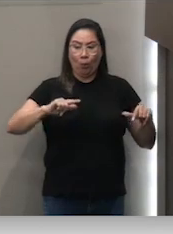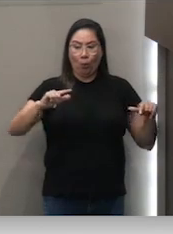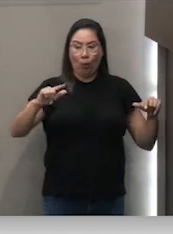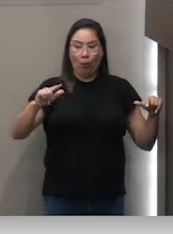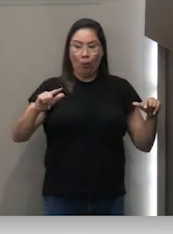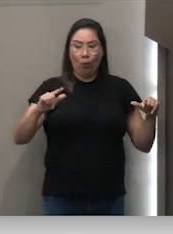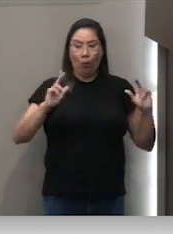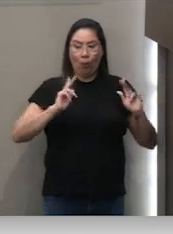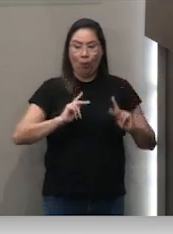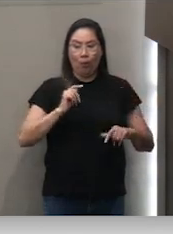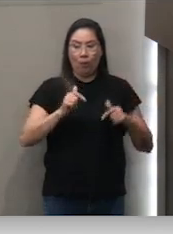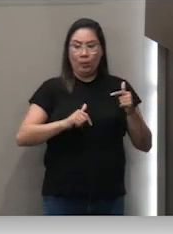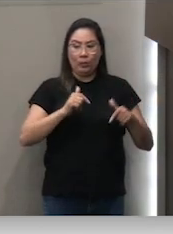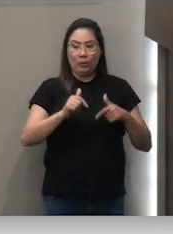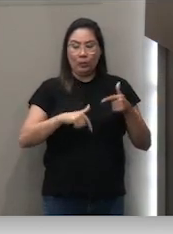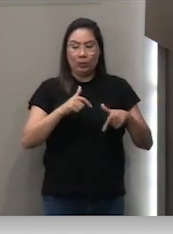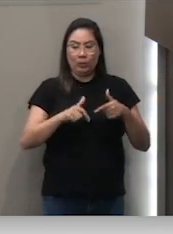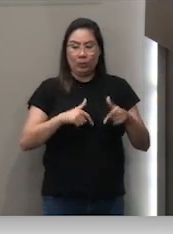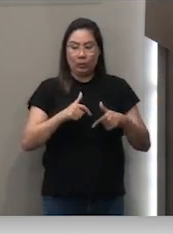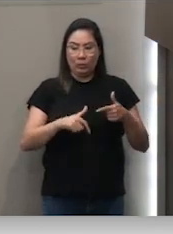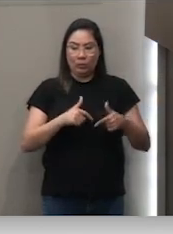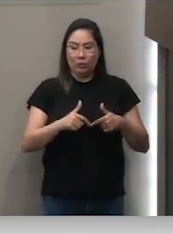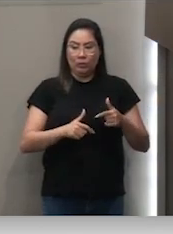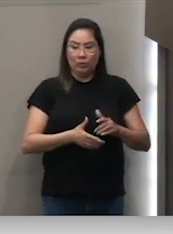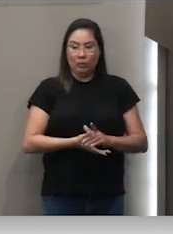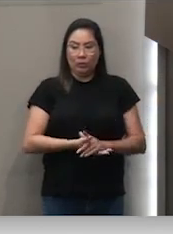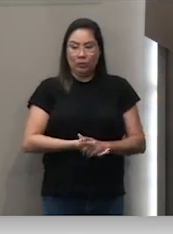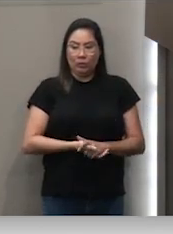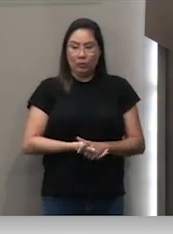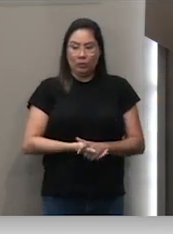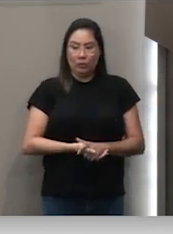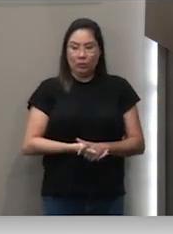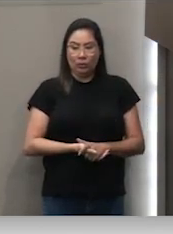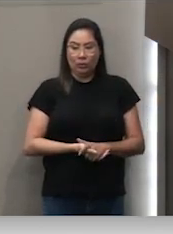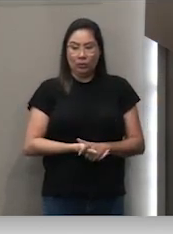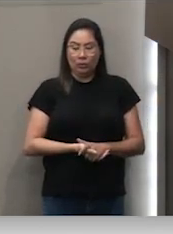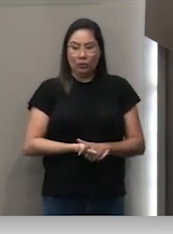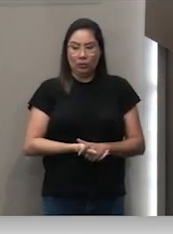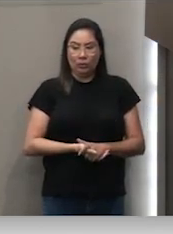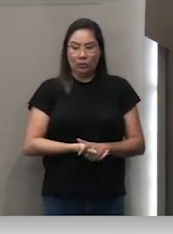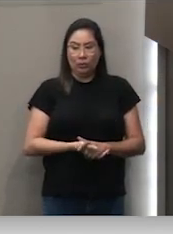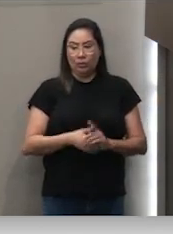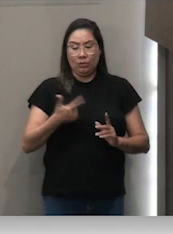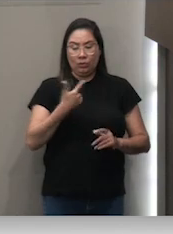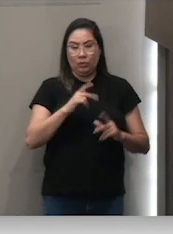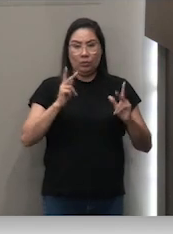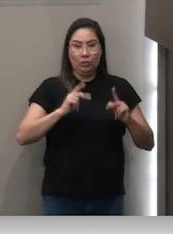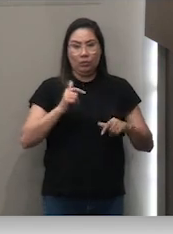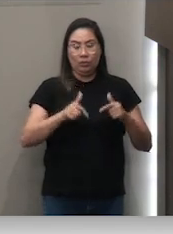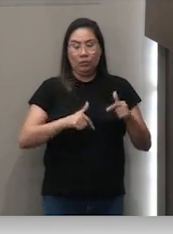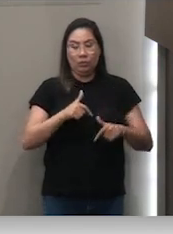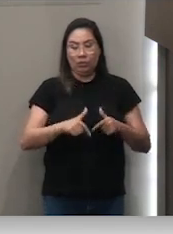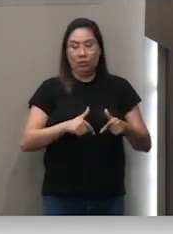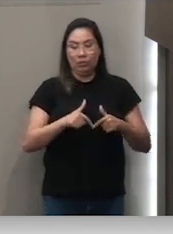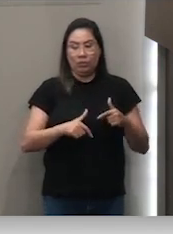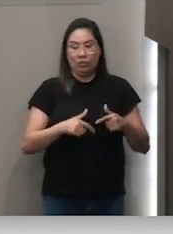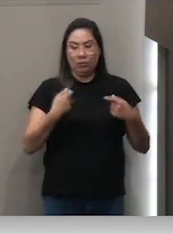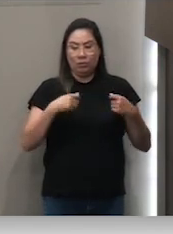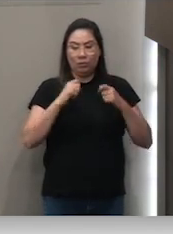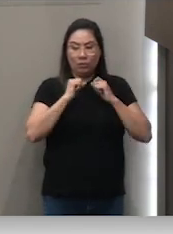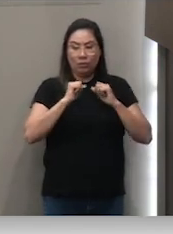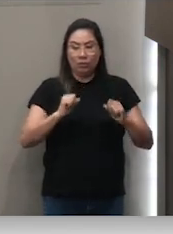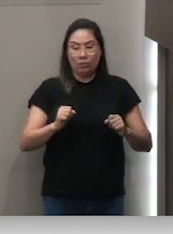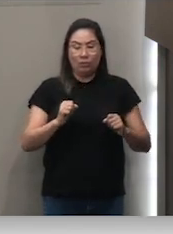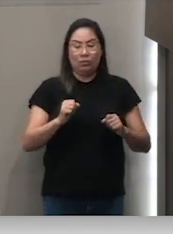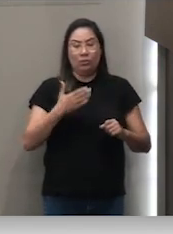Ninguém. Só essa bicheira desse buraco atrapalhando o trânsito. Ninguém trabalhando. Tem que cobrar essa nossa secretaria. Muito